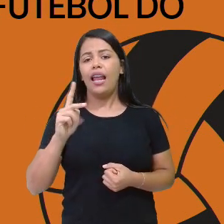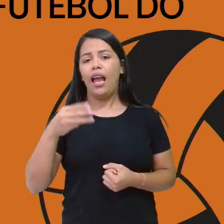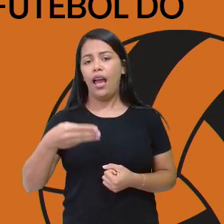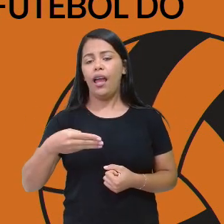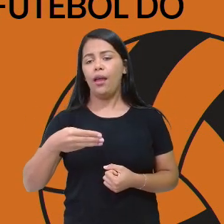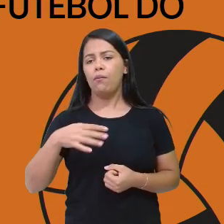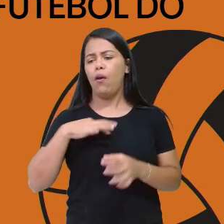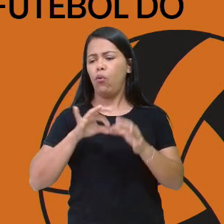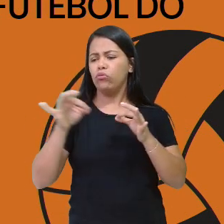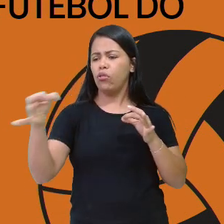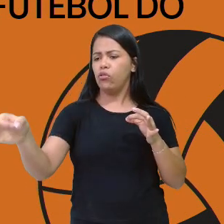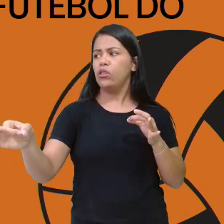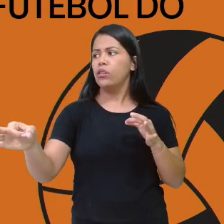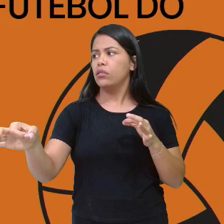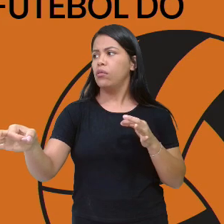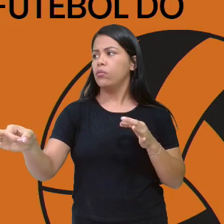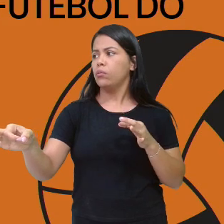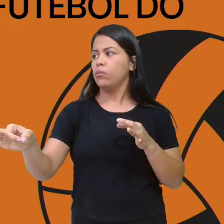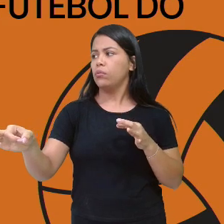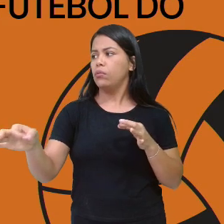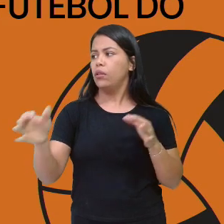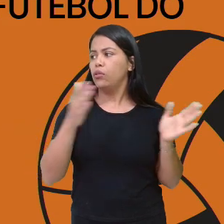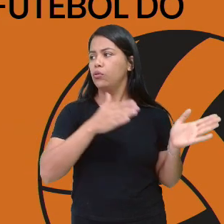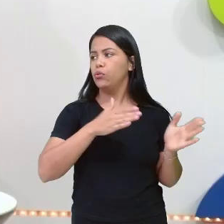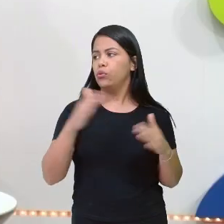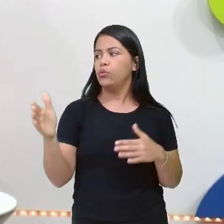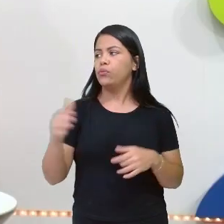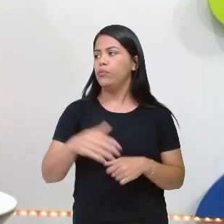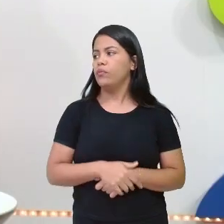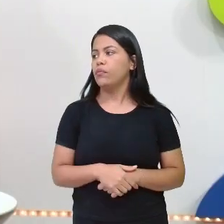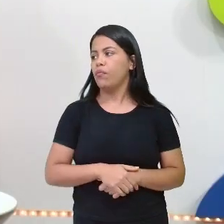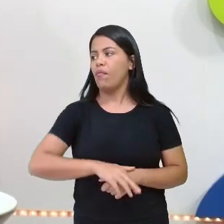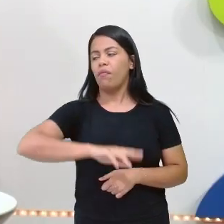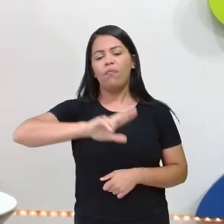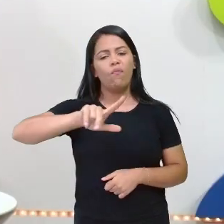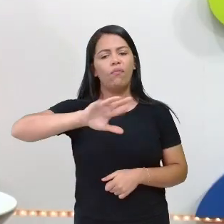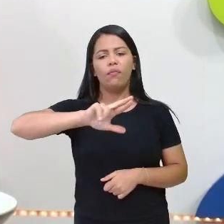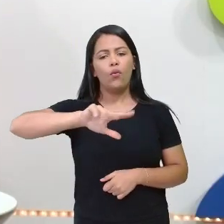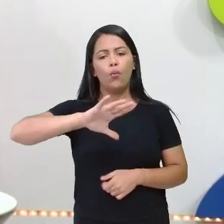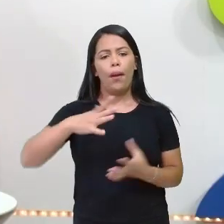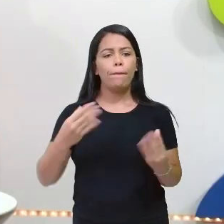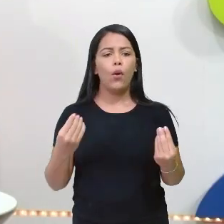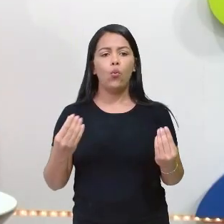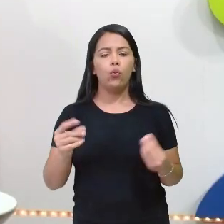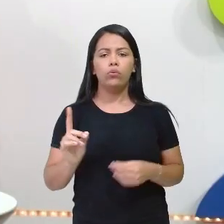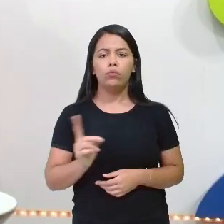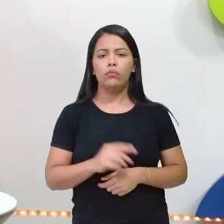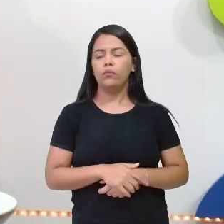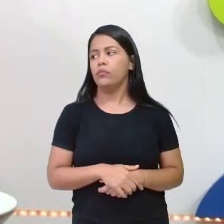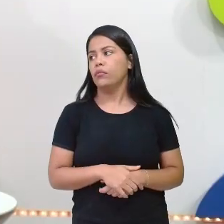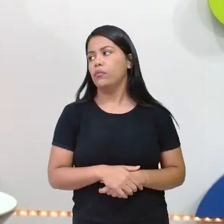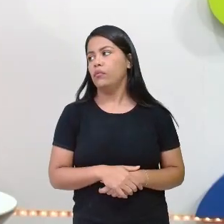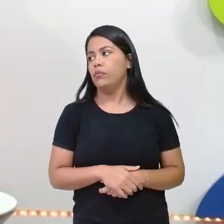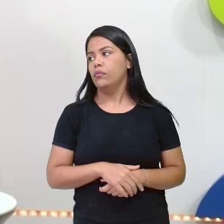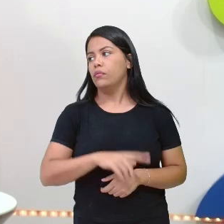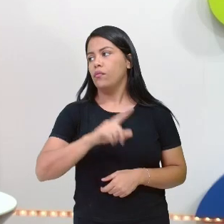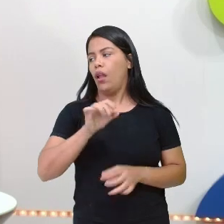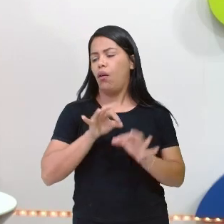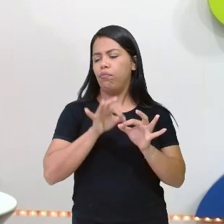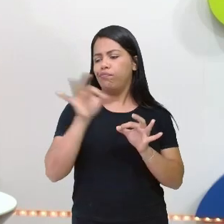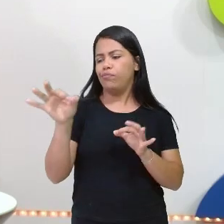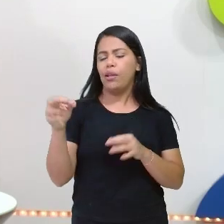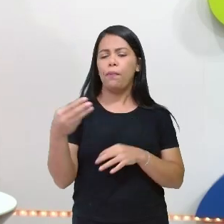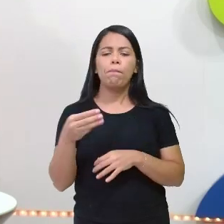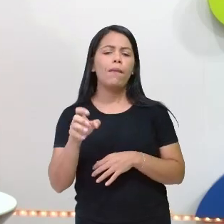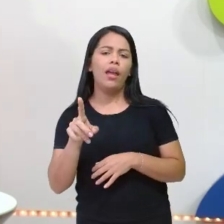distância muito grande entre os lugares? Não chega a ser tão, não. É uma distância média, né?